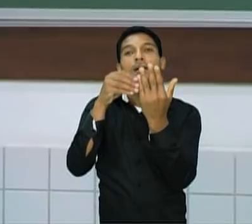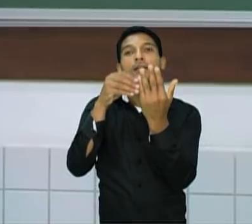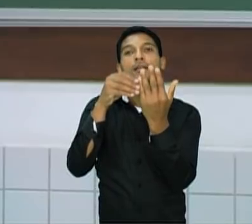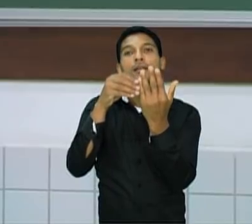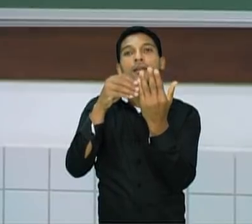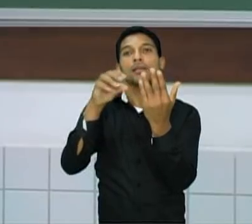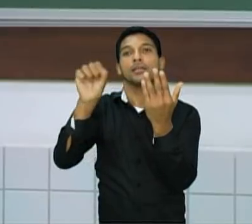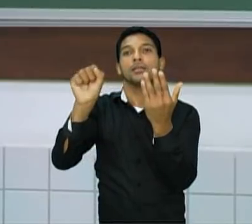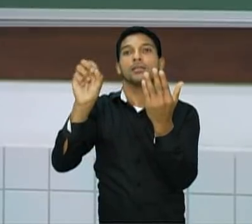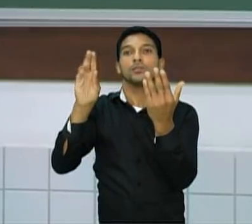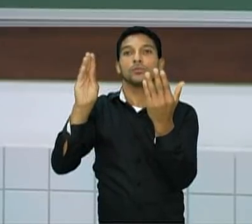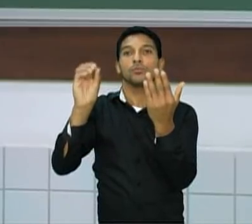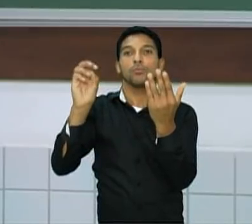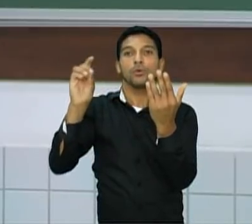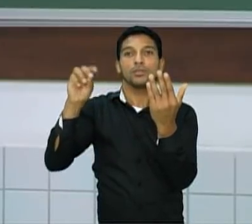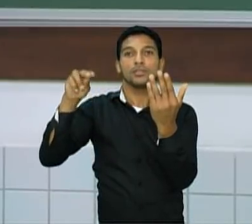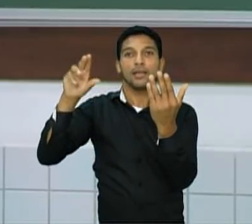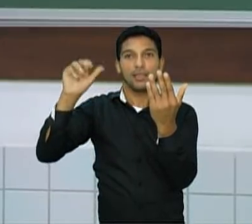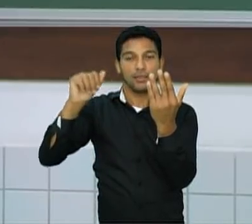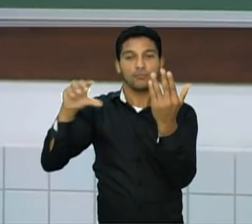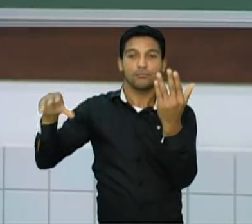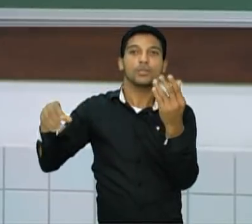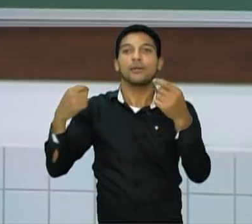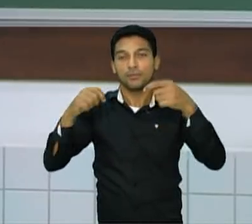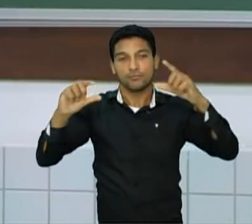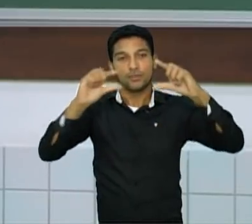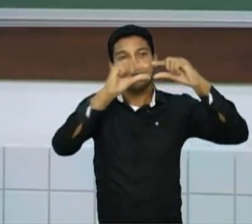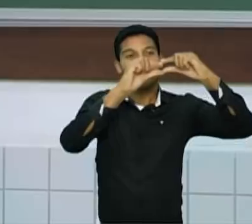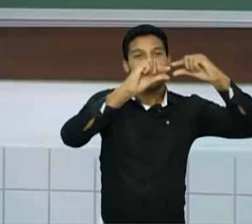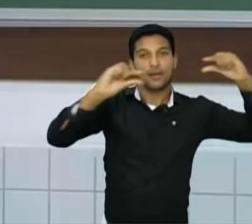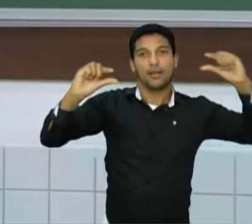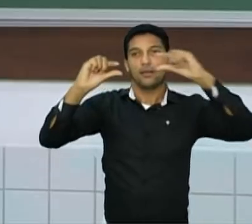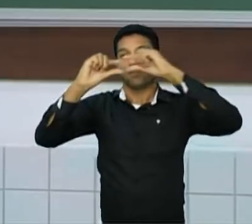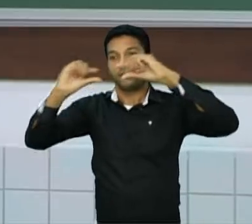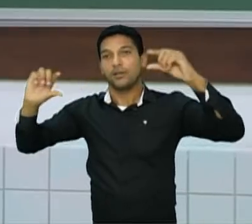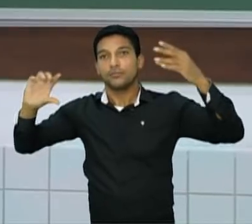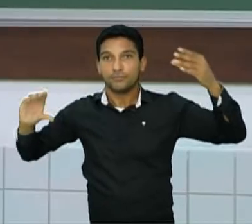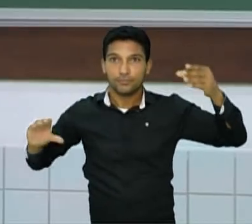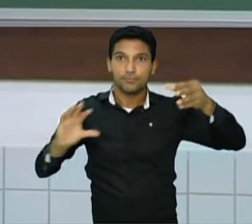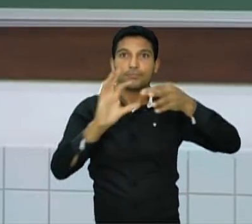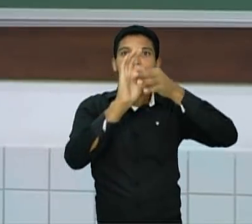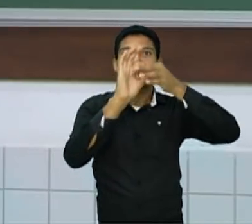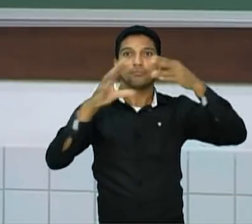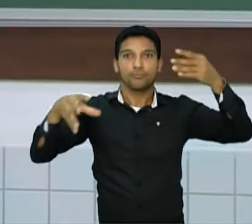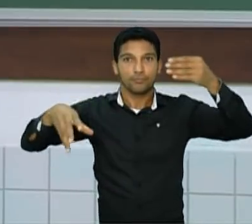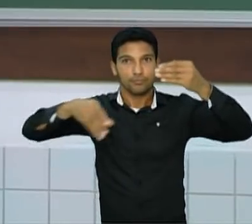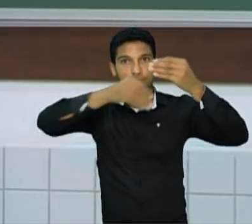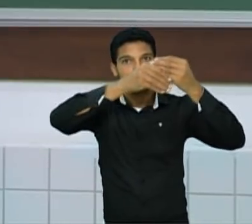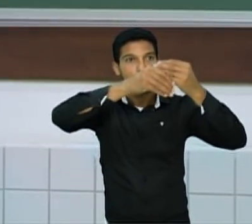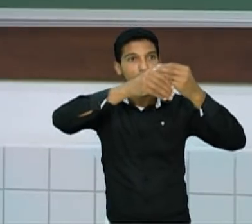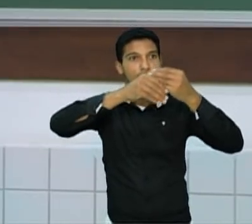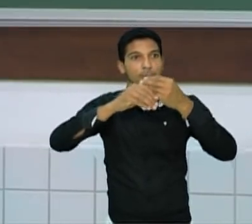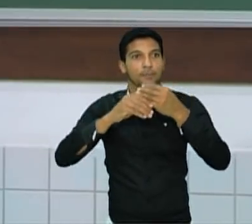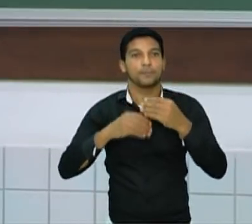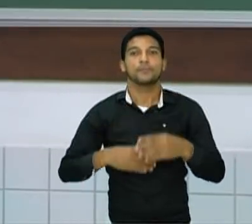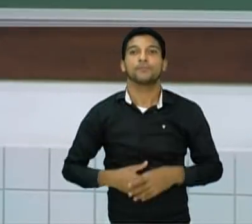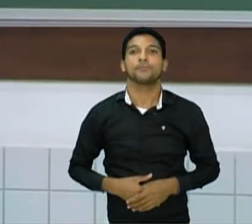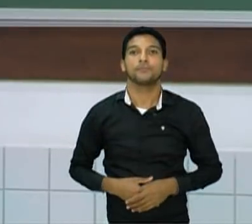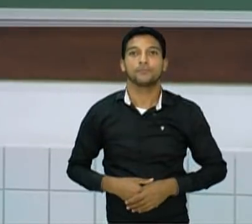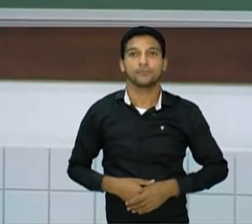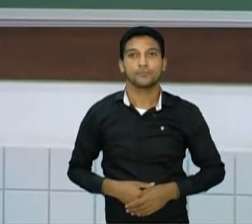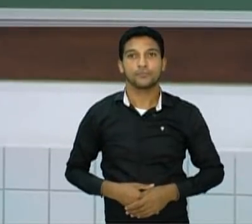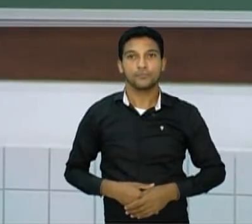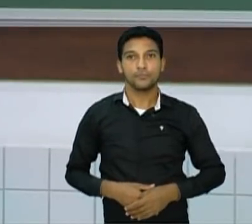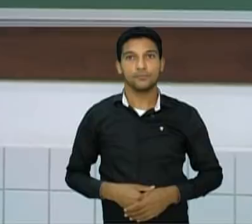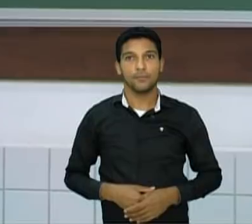Que se busquem. Então, se você inverter de lugar, vai ficar assim, ó. Que se busquem dados